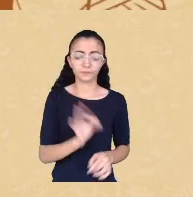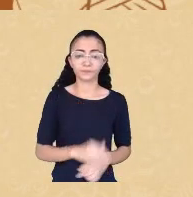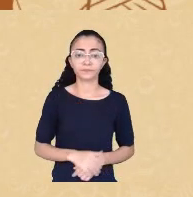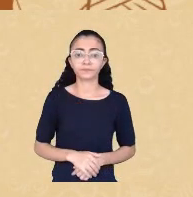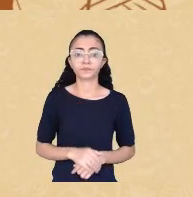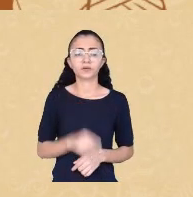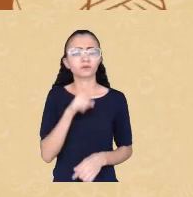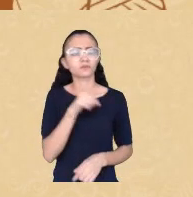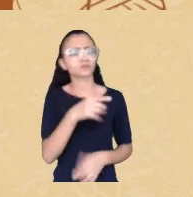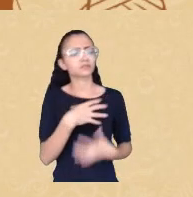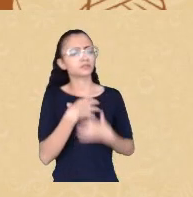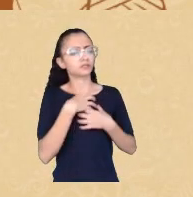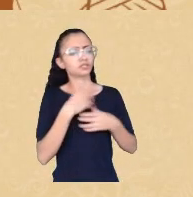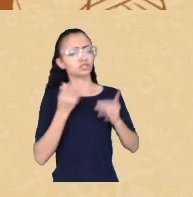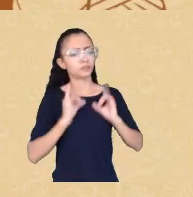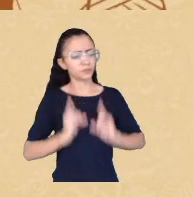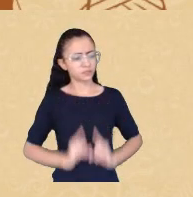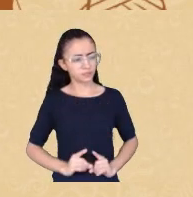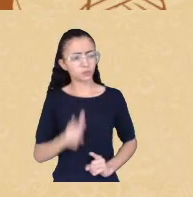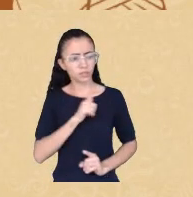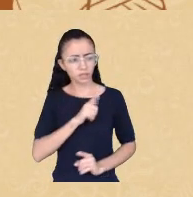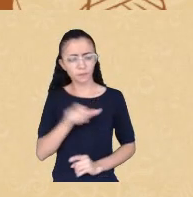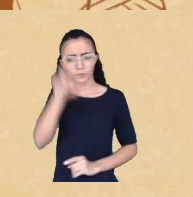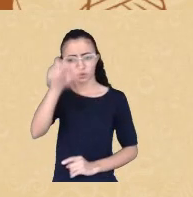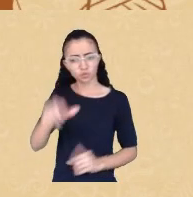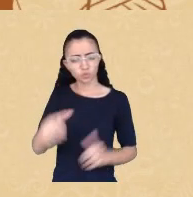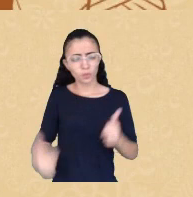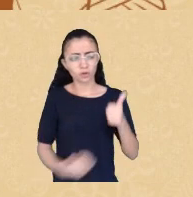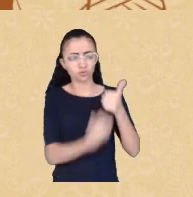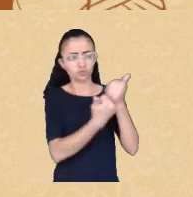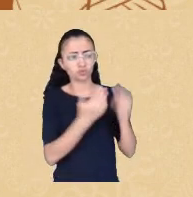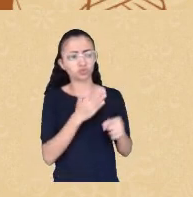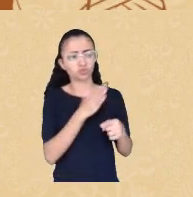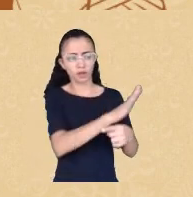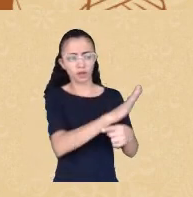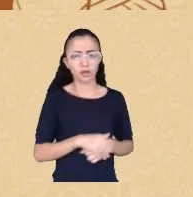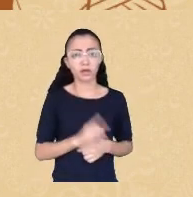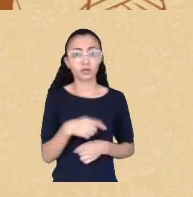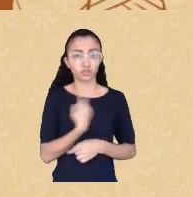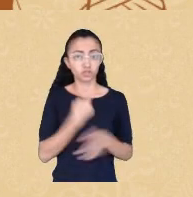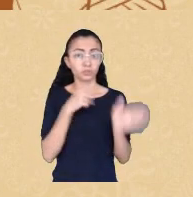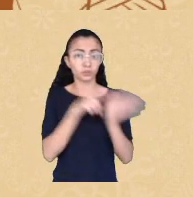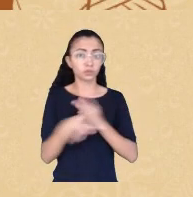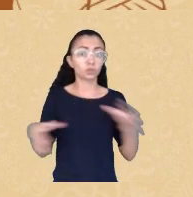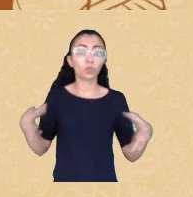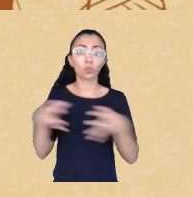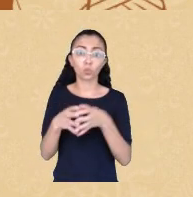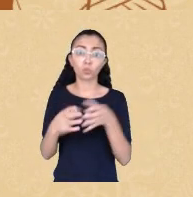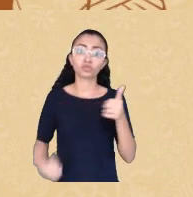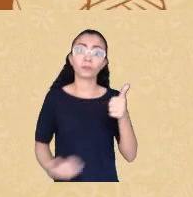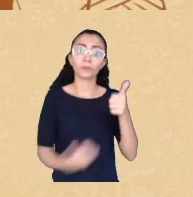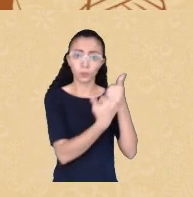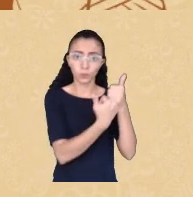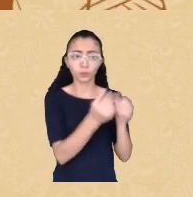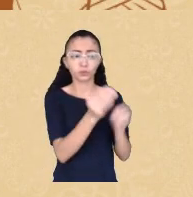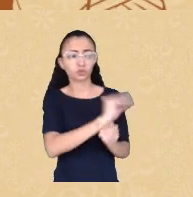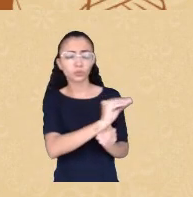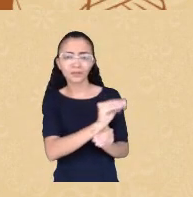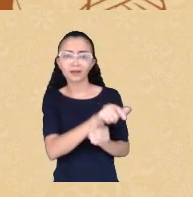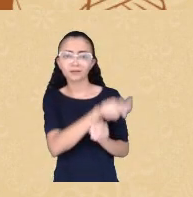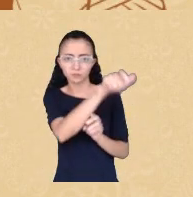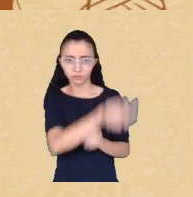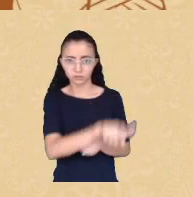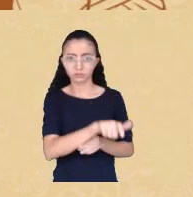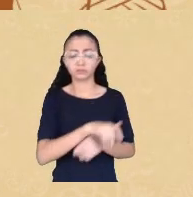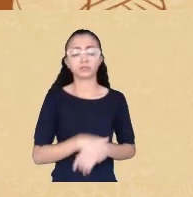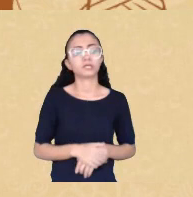para lhe ajudar, e a gente estava perguntando sobre a rede de apoio, né? A rede mais imediata de cuidados da pessoa, se ela tinha uma